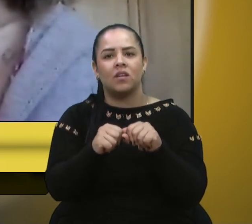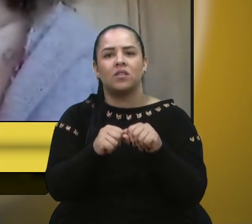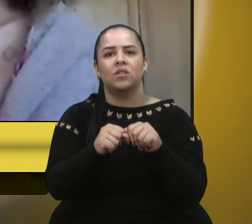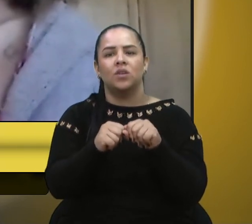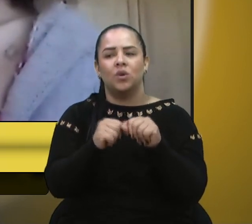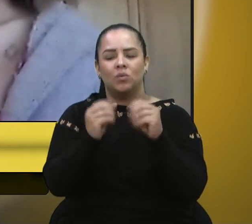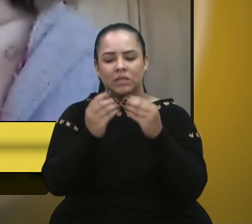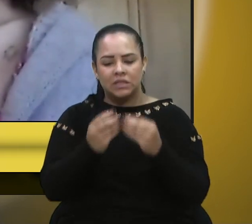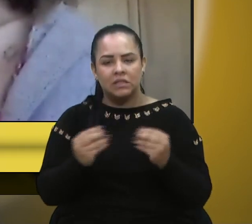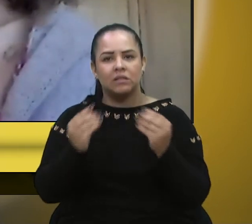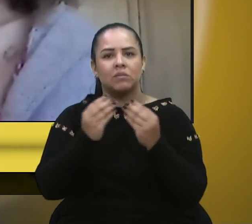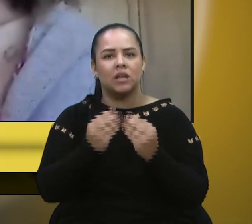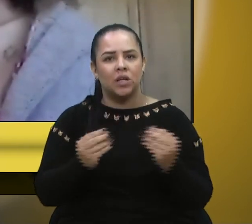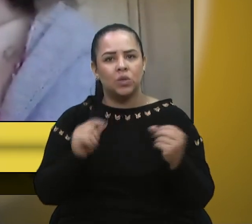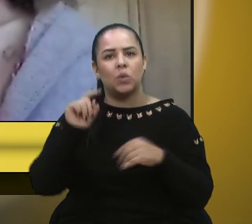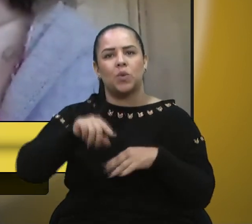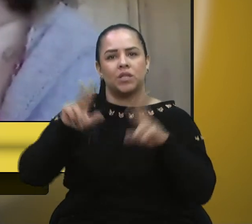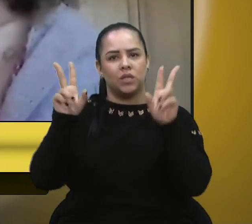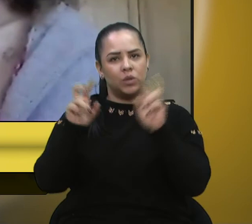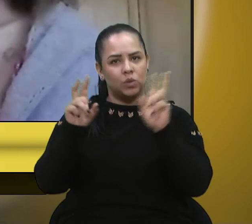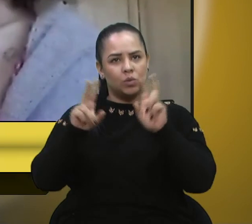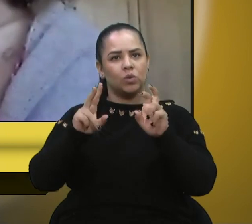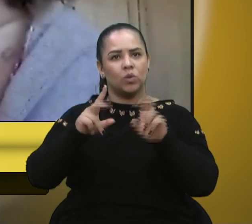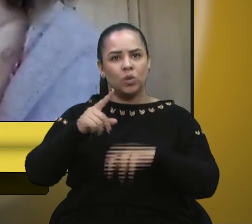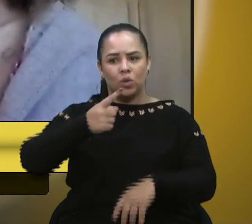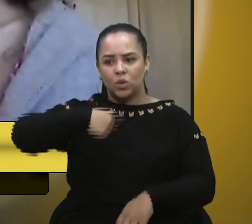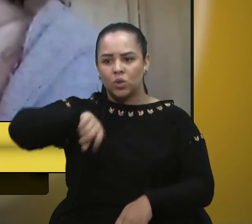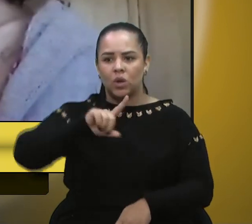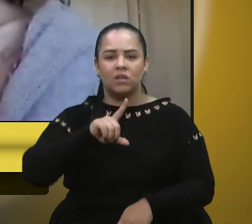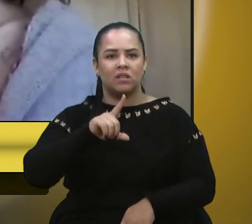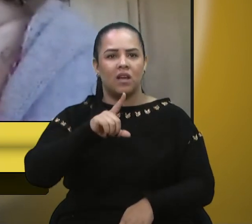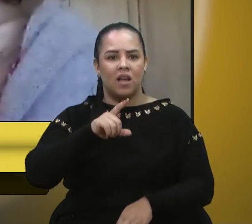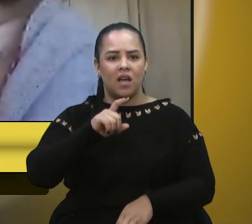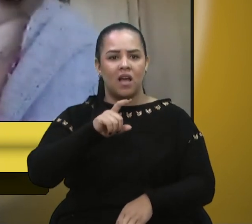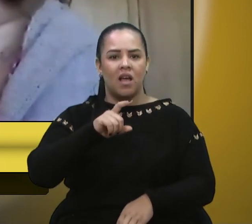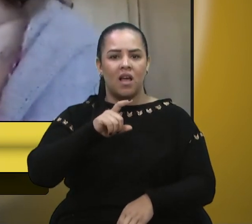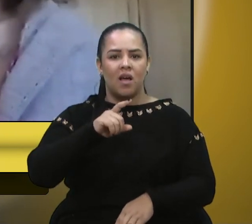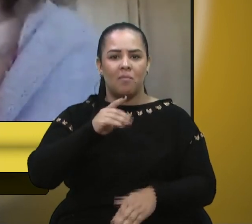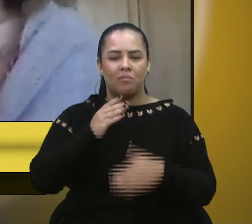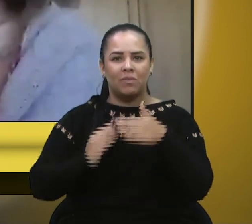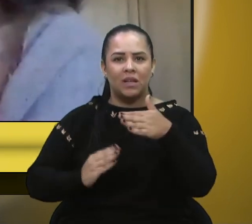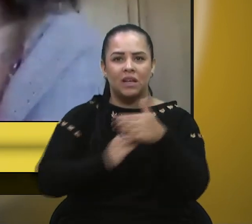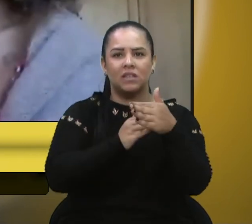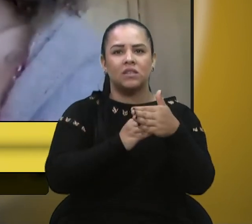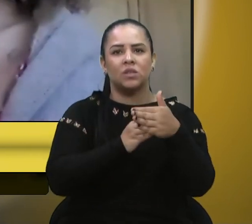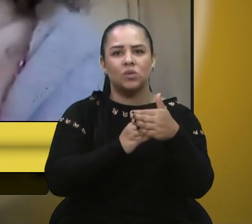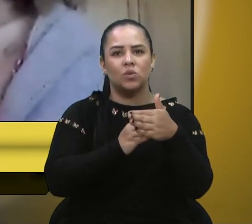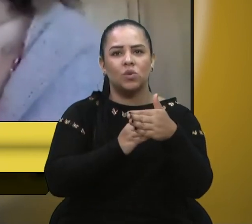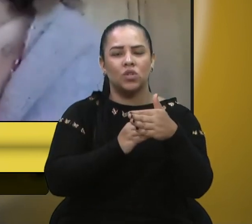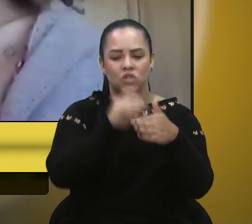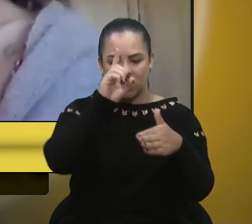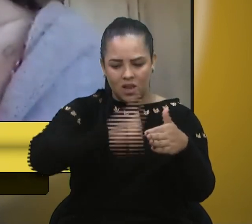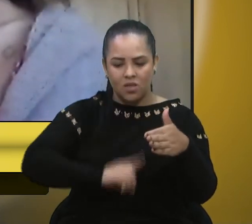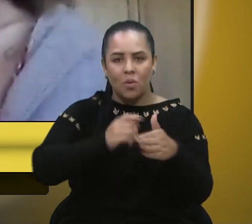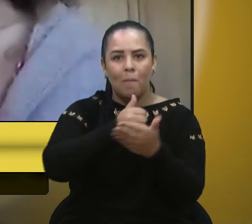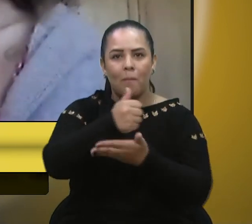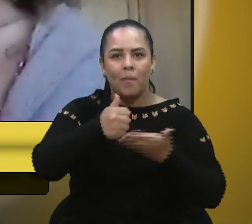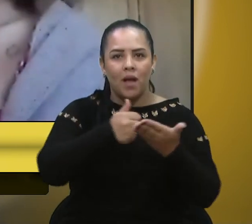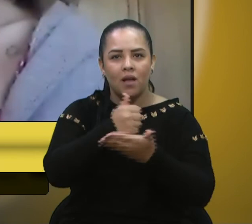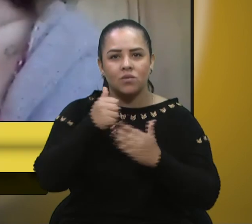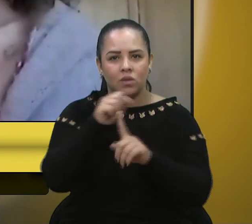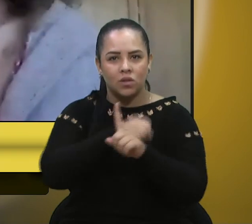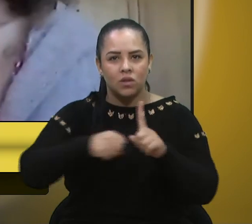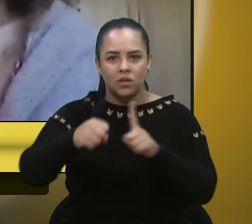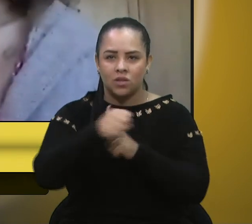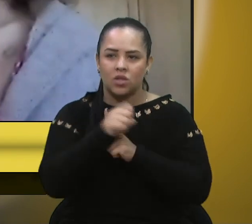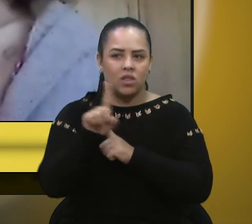questão. Nós estamos impedindo acesso a direitos básicos enquanto sociedade, não enquanto indivíduos. Porque